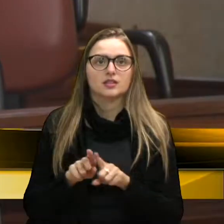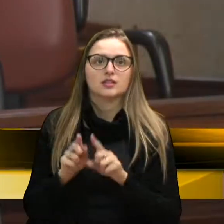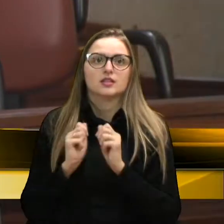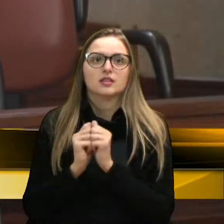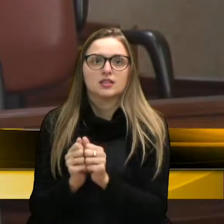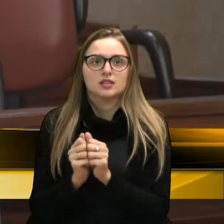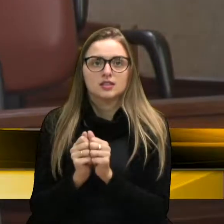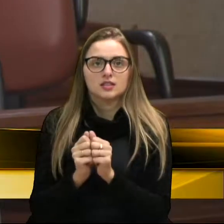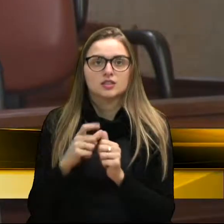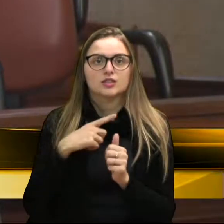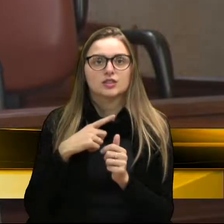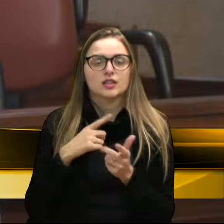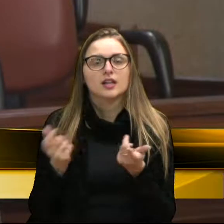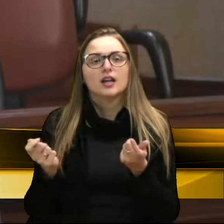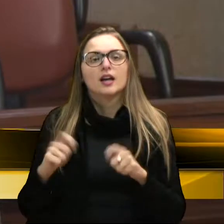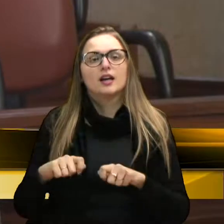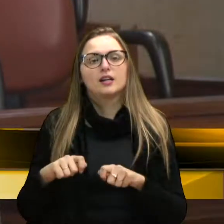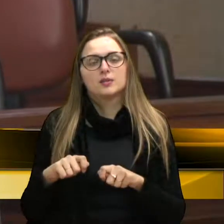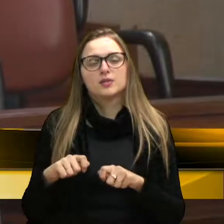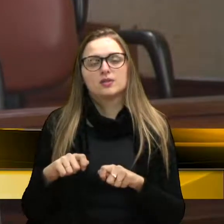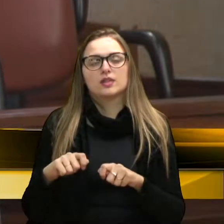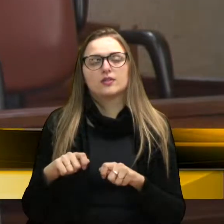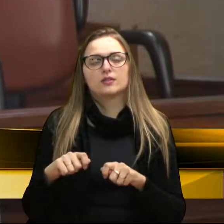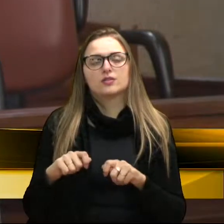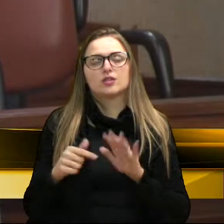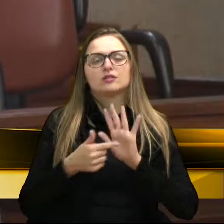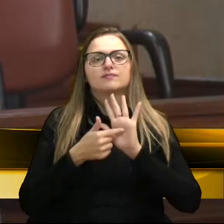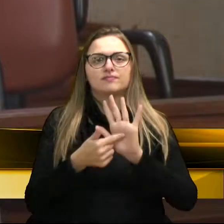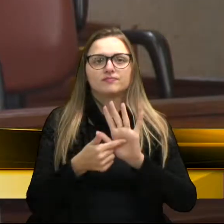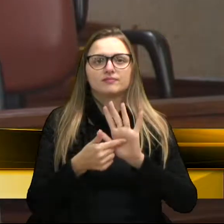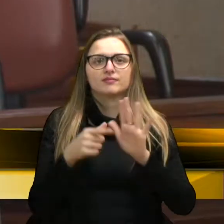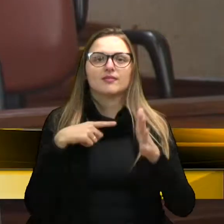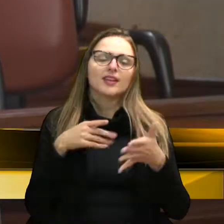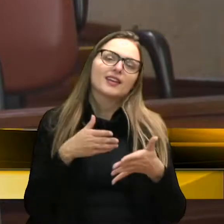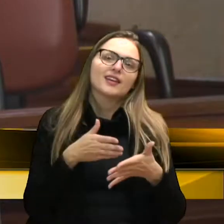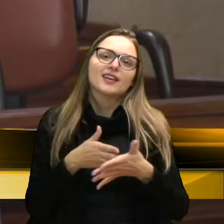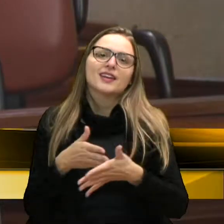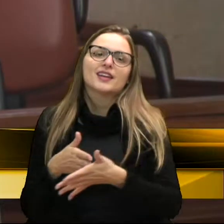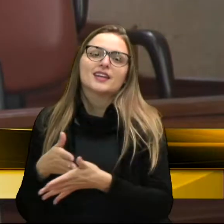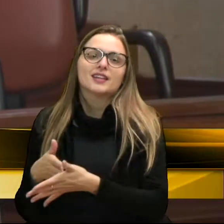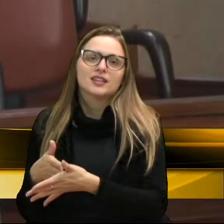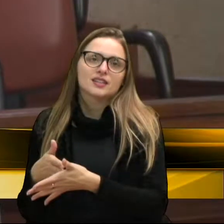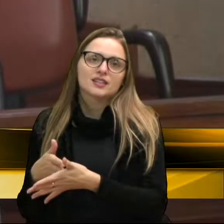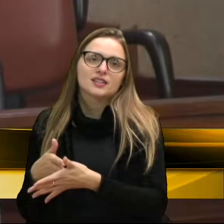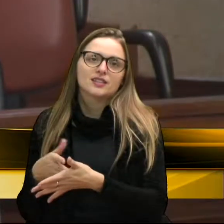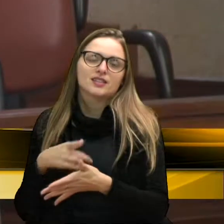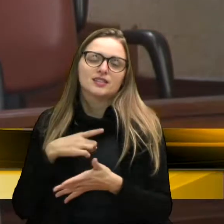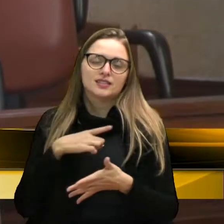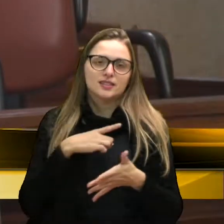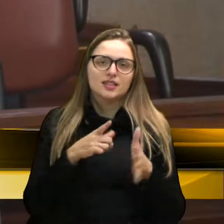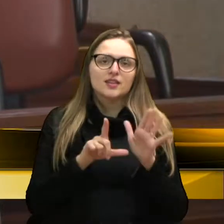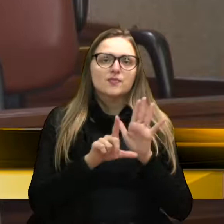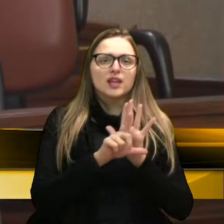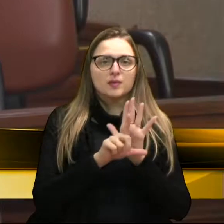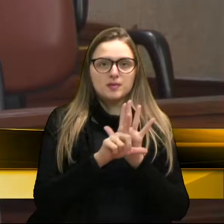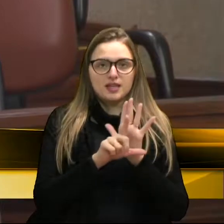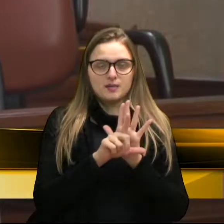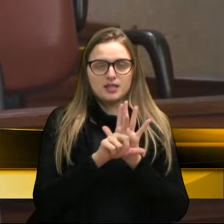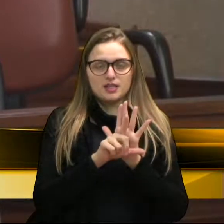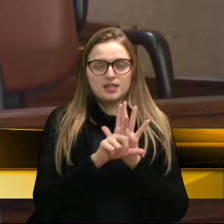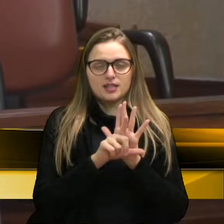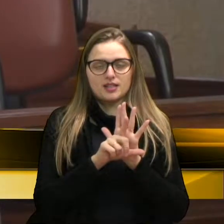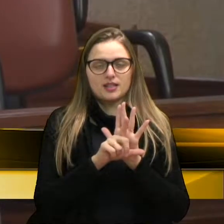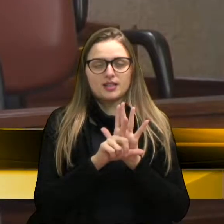razoabilidade e da eficiência. 3.1, afronta ao princípio da legalidade. Além